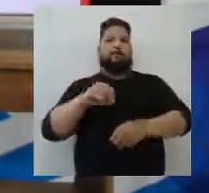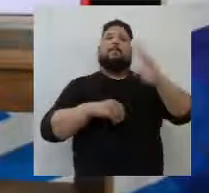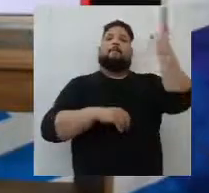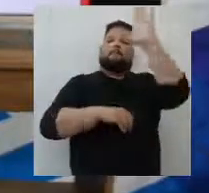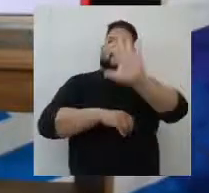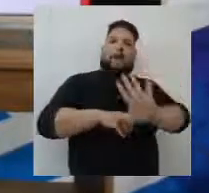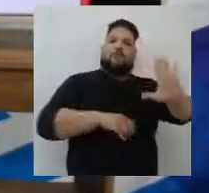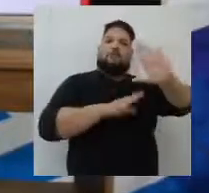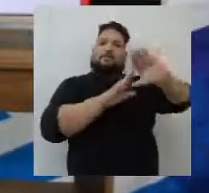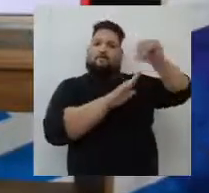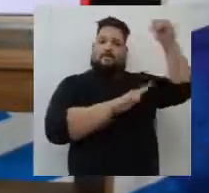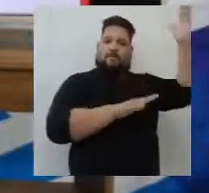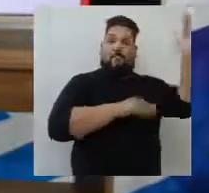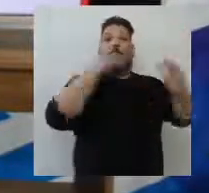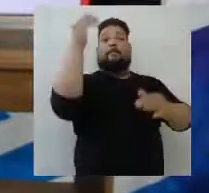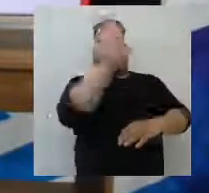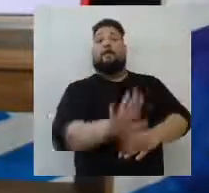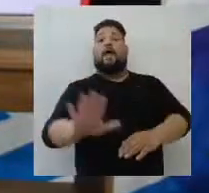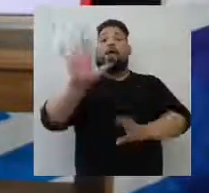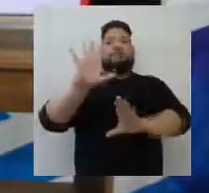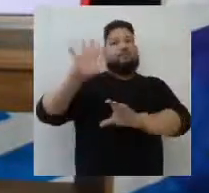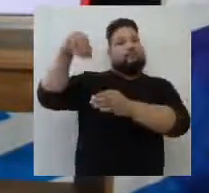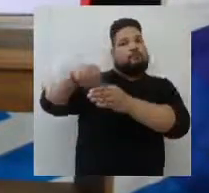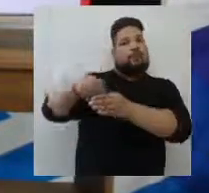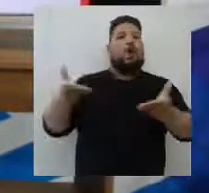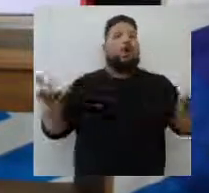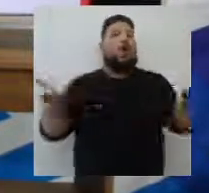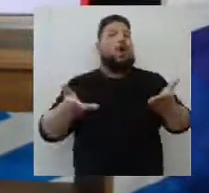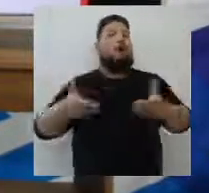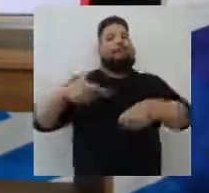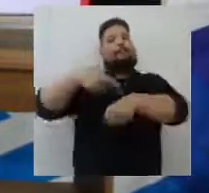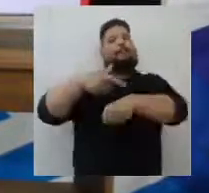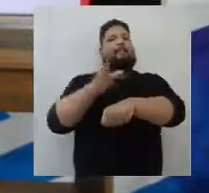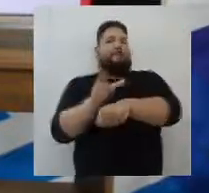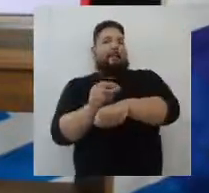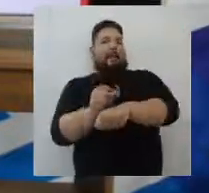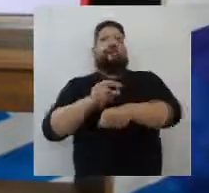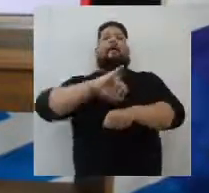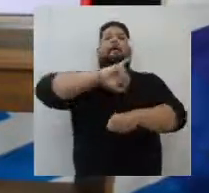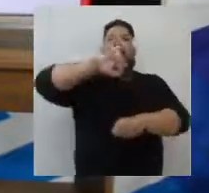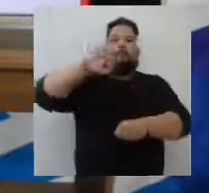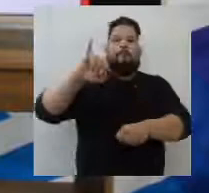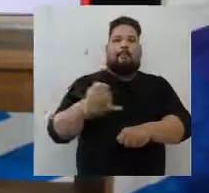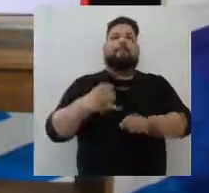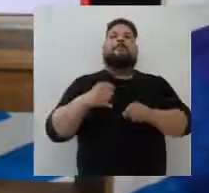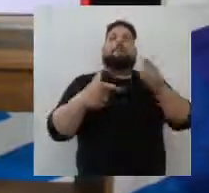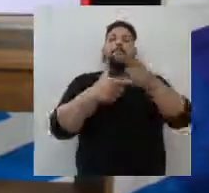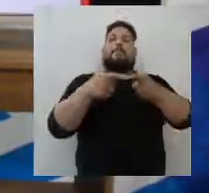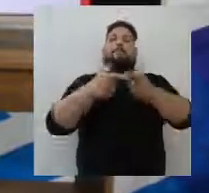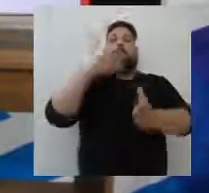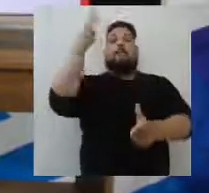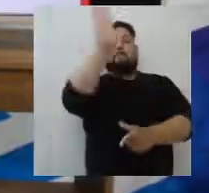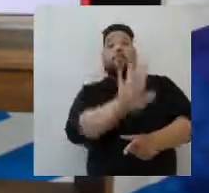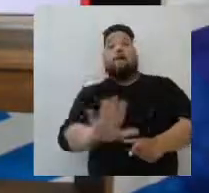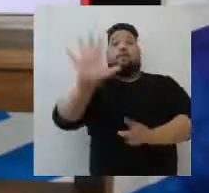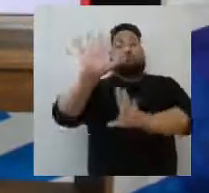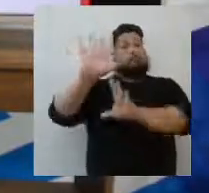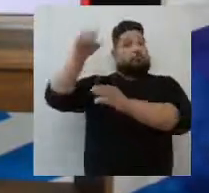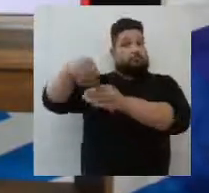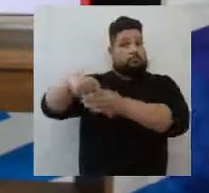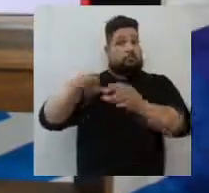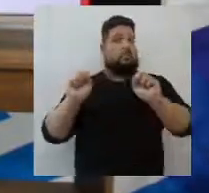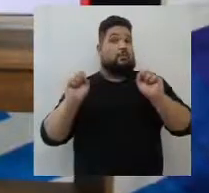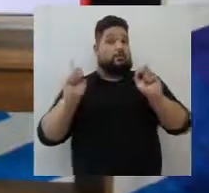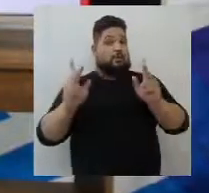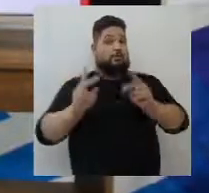Brasil. Hoje, devido ao nosso tempo, eu quero tratar das questões internas, tá bem? Vamos tratar